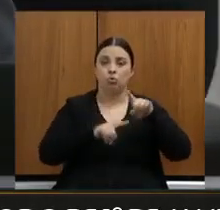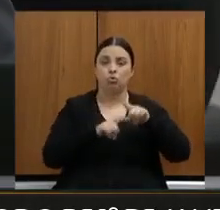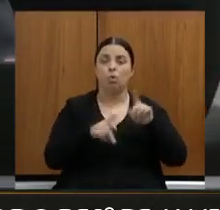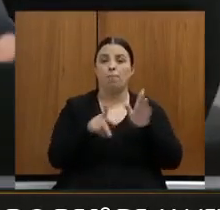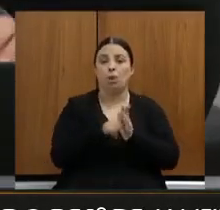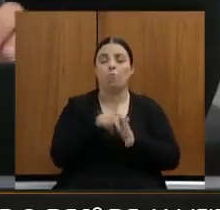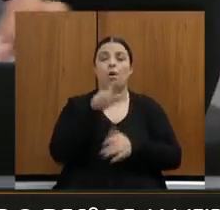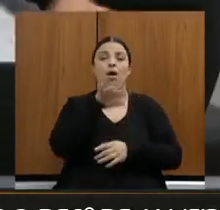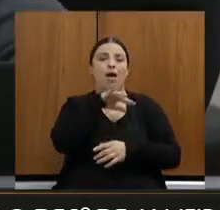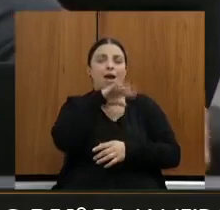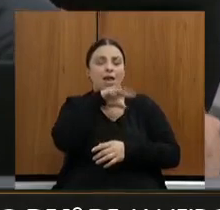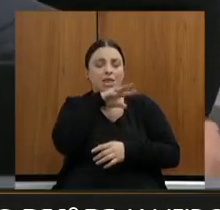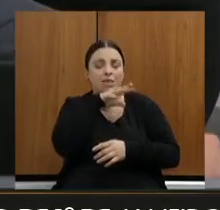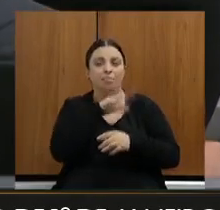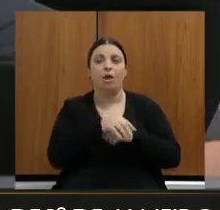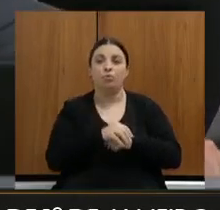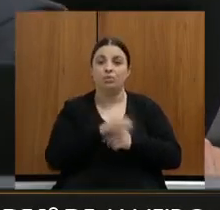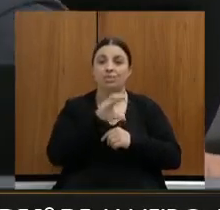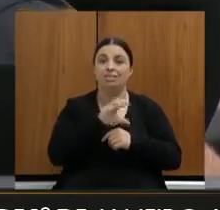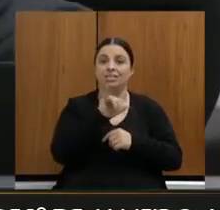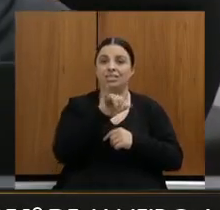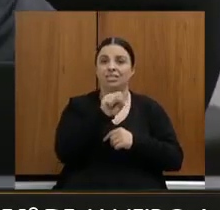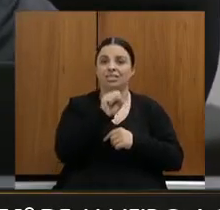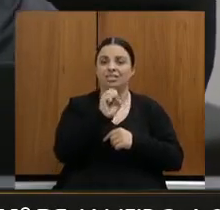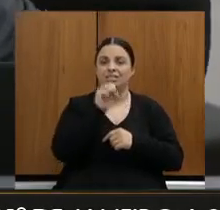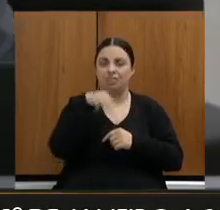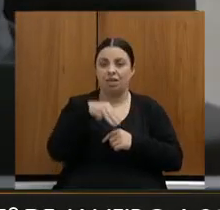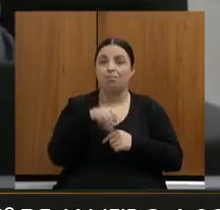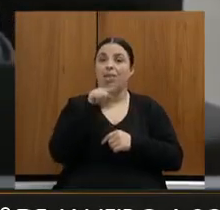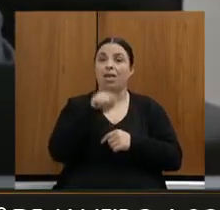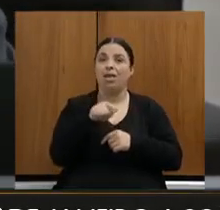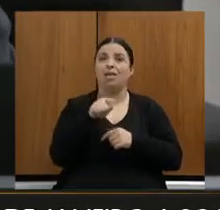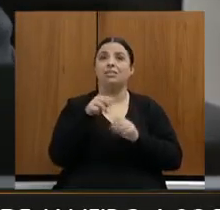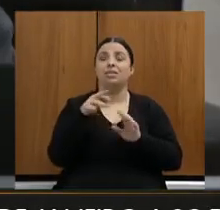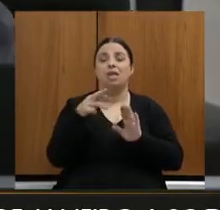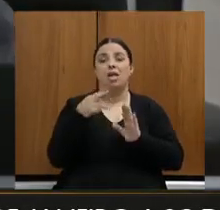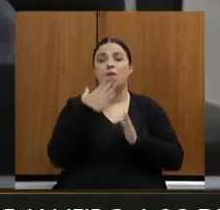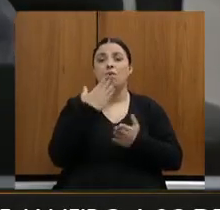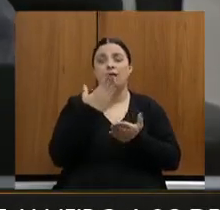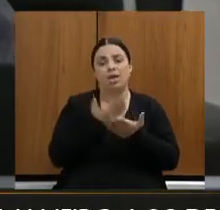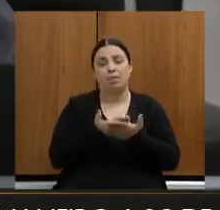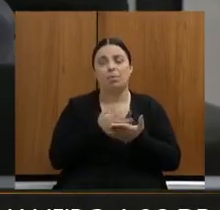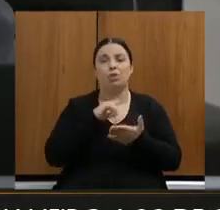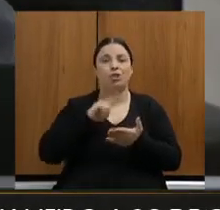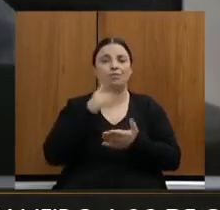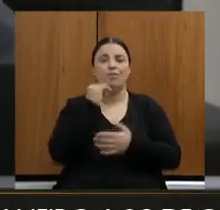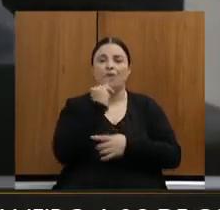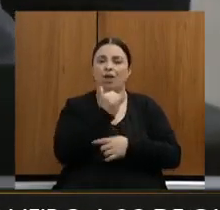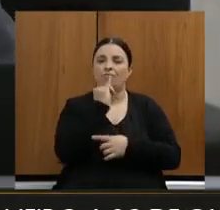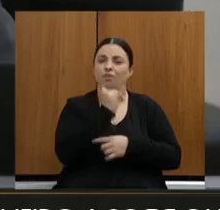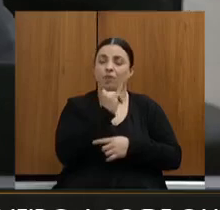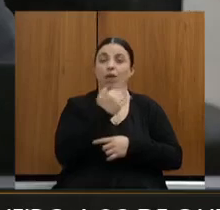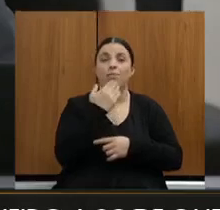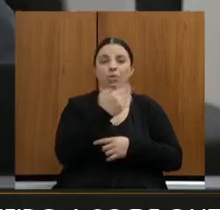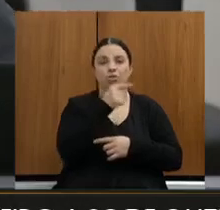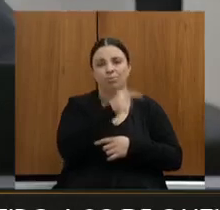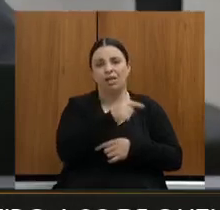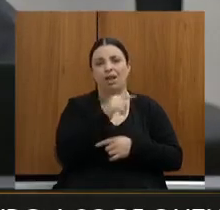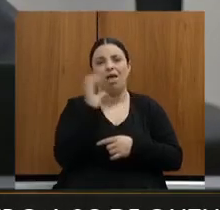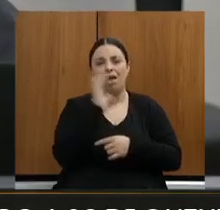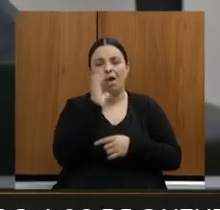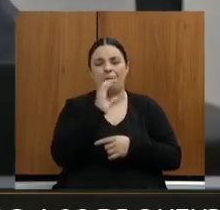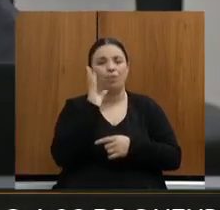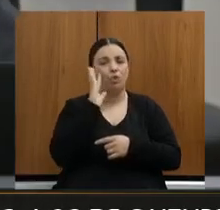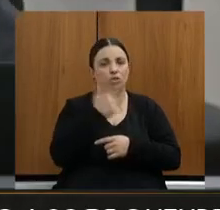Esse é um requerimento que nós estamos aqui em inúmeras vezes e pedimos a ela rapidez na no prosseguimento